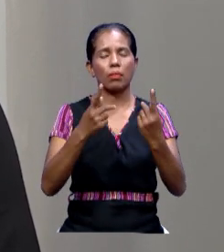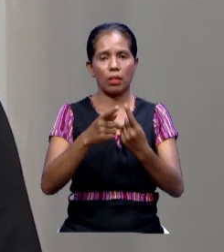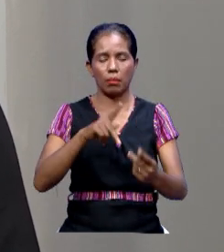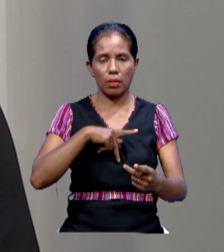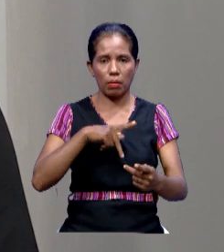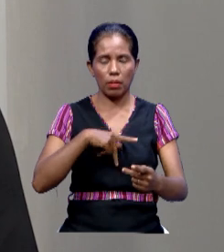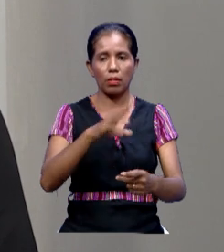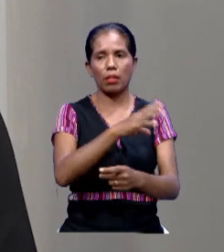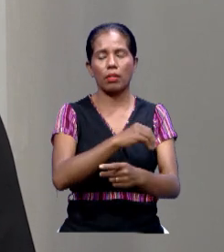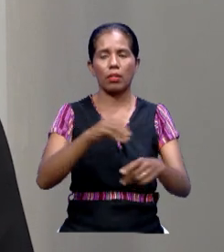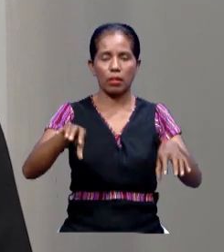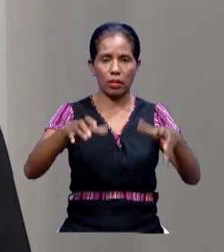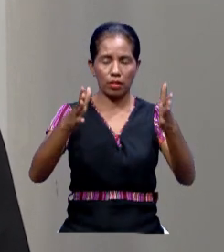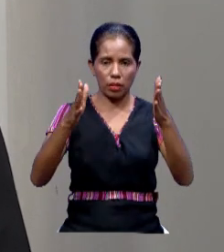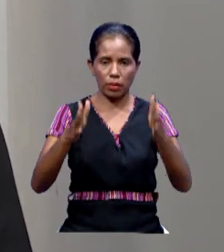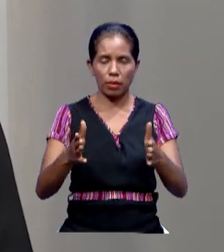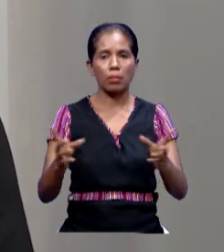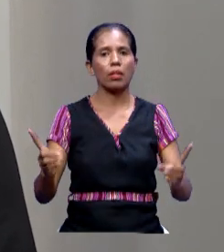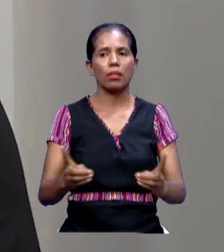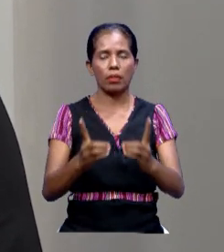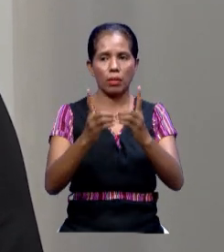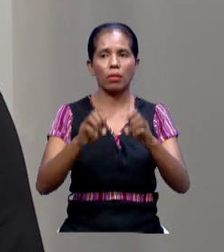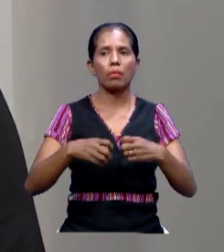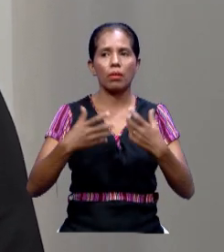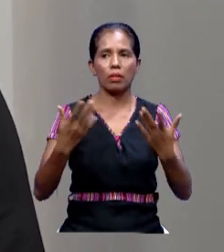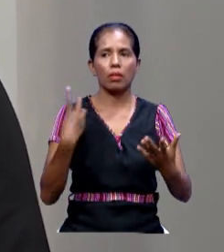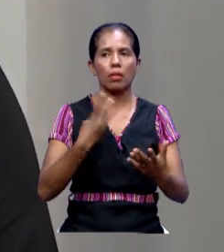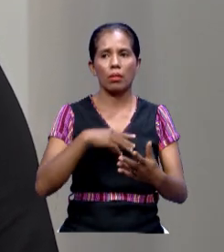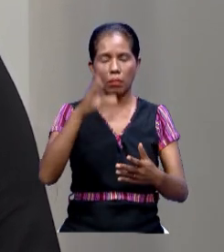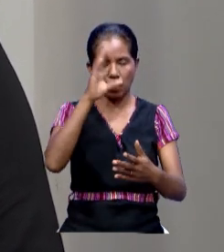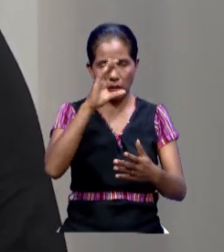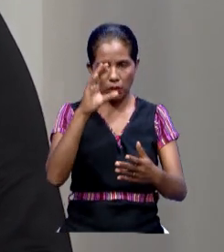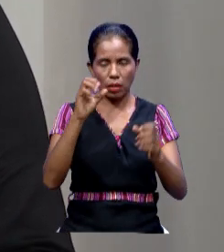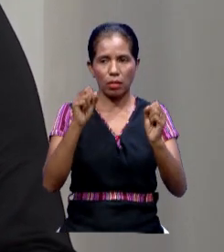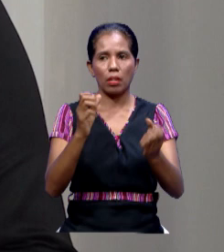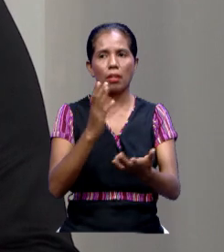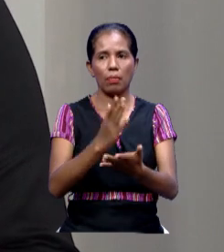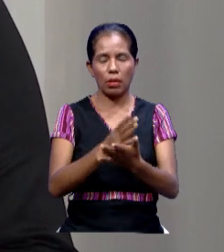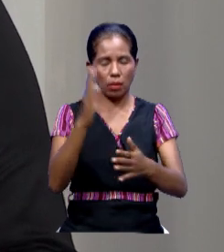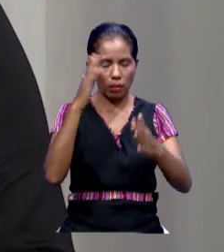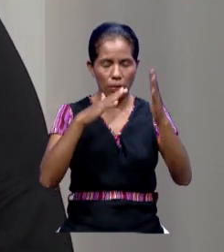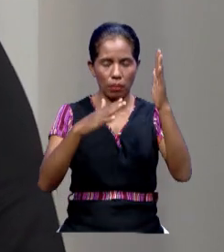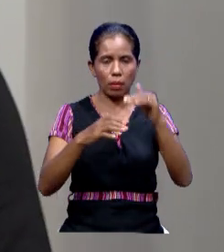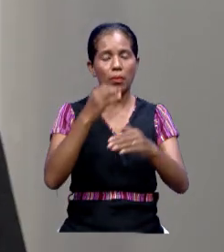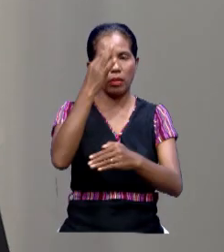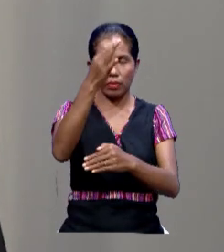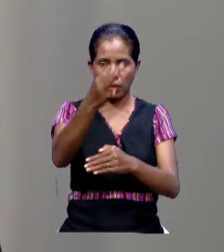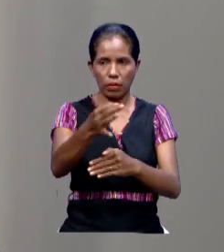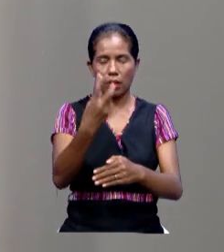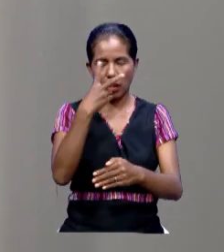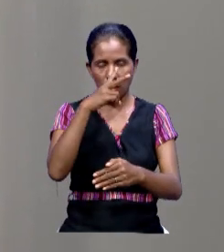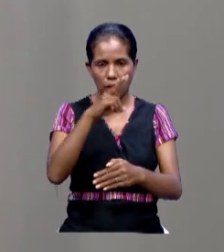parti trabalhador ho empregador hasoru no hanu saha mutu kita buka solusan para atu evita mas problema ka konflik sira ya futuro hareba